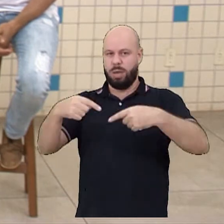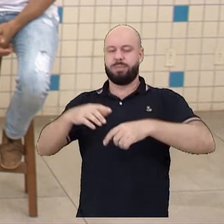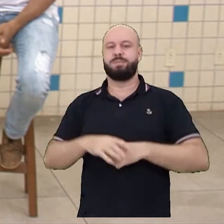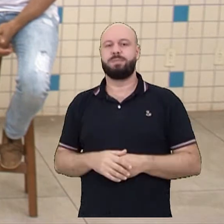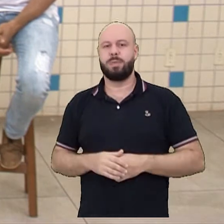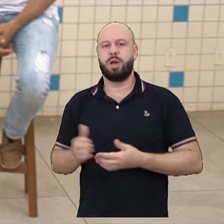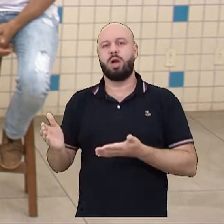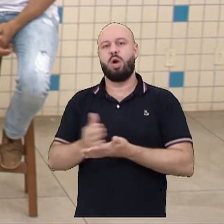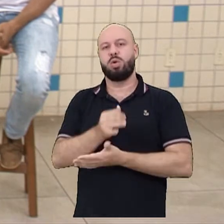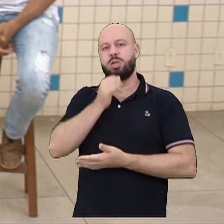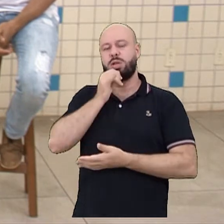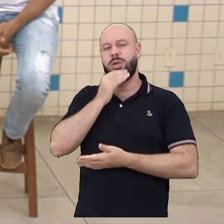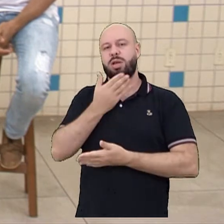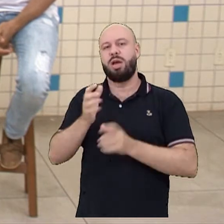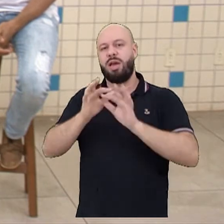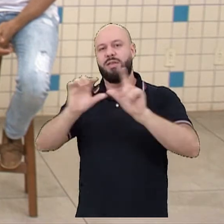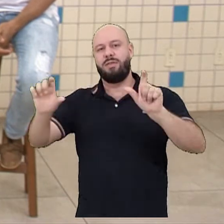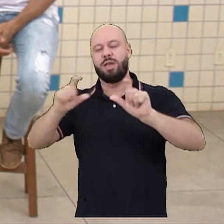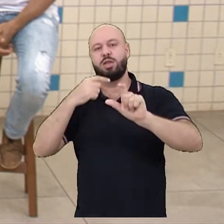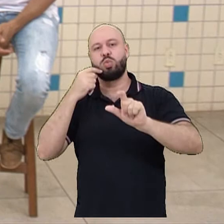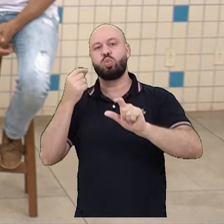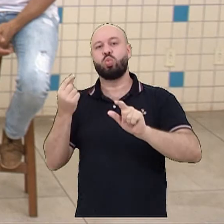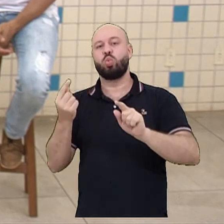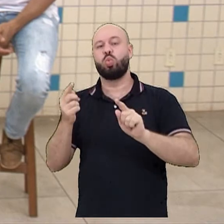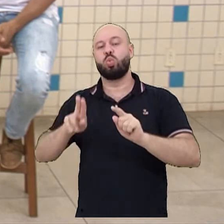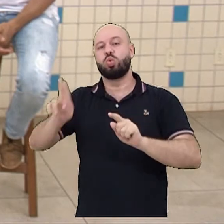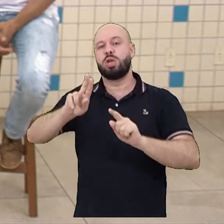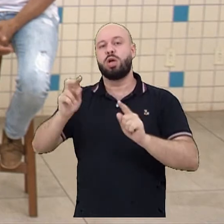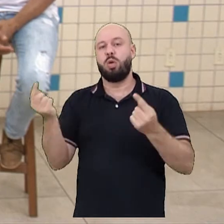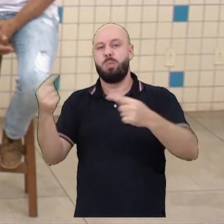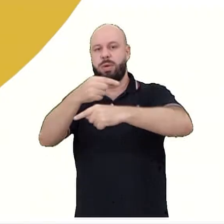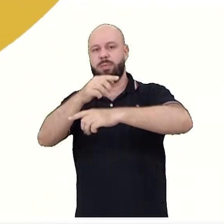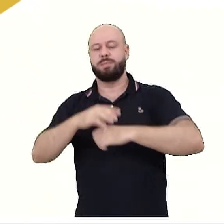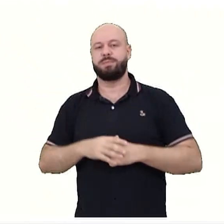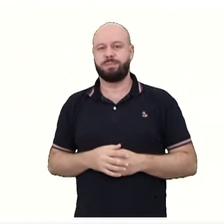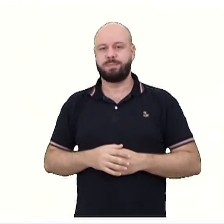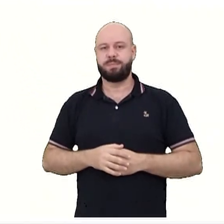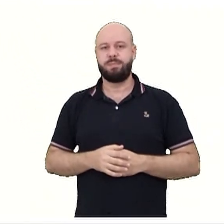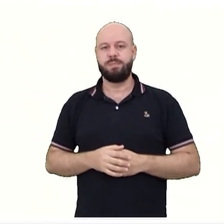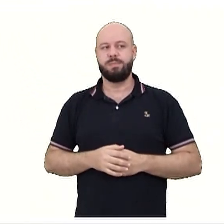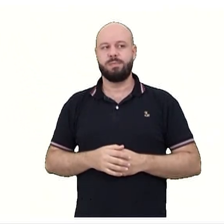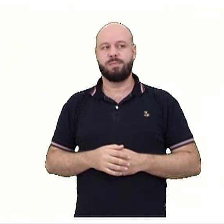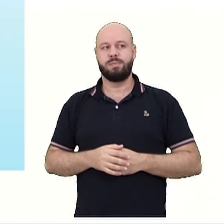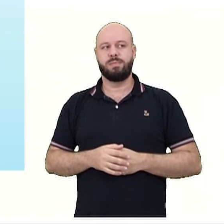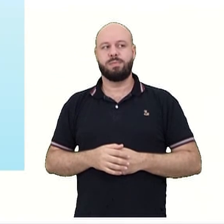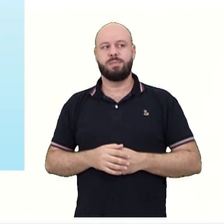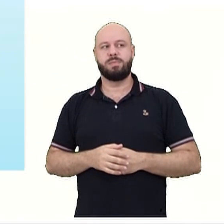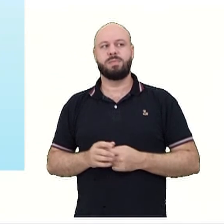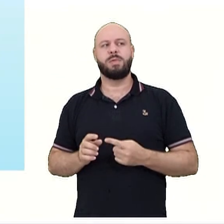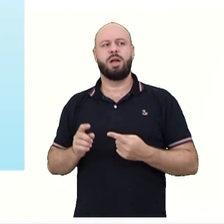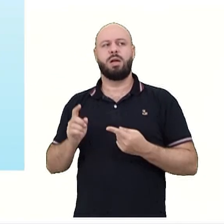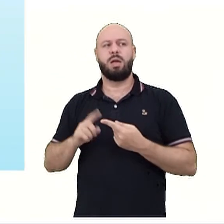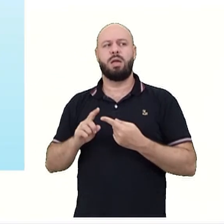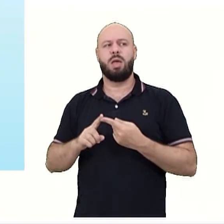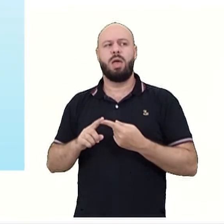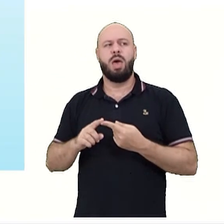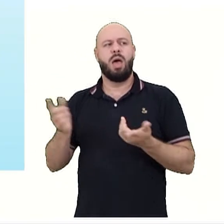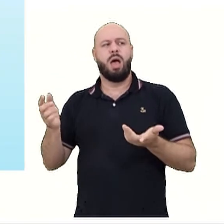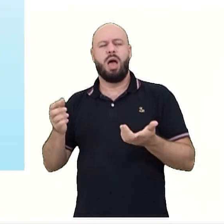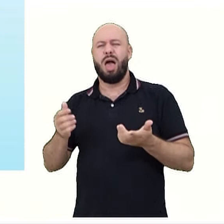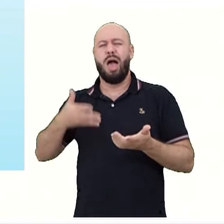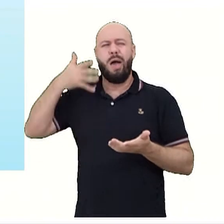alguns exemplos de sentenças usando o contraste também, tá, pessoal? Então, vamos lá. The lecture